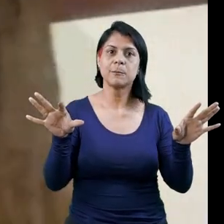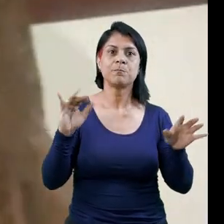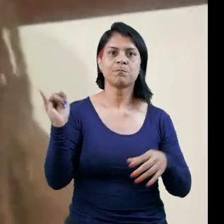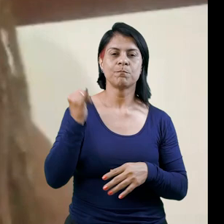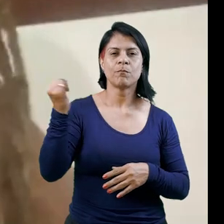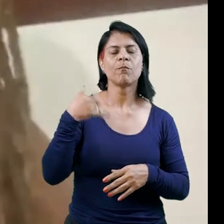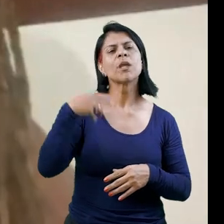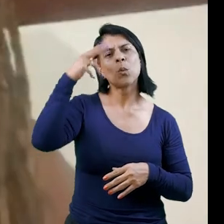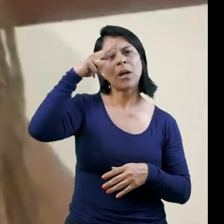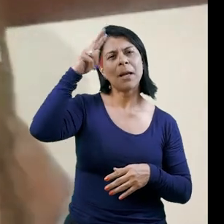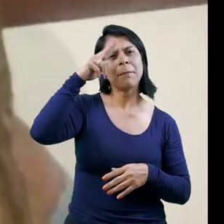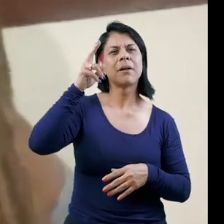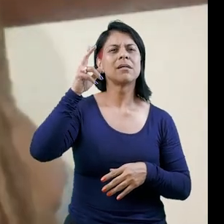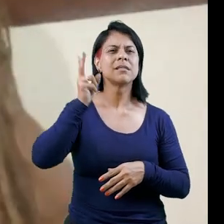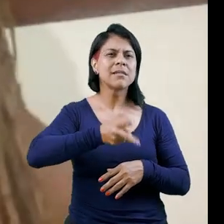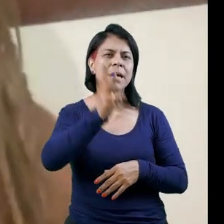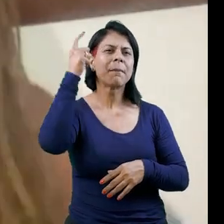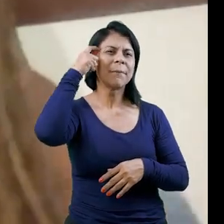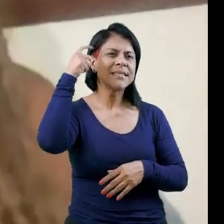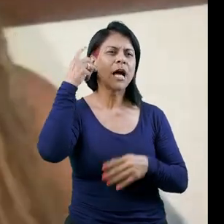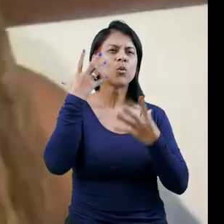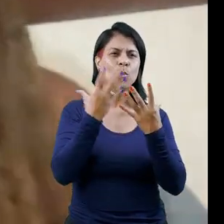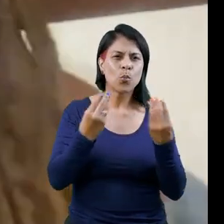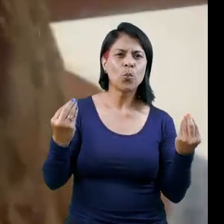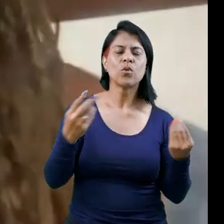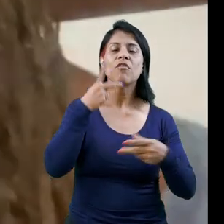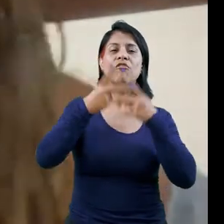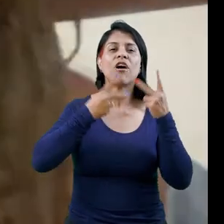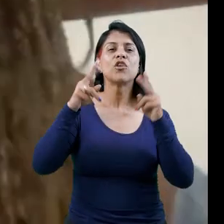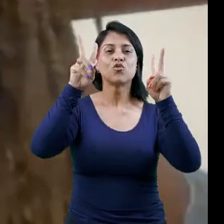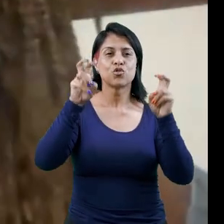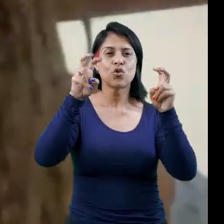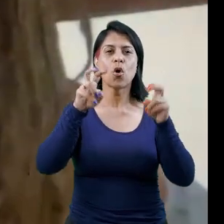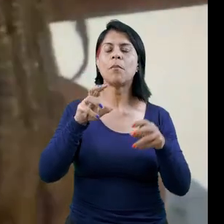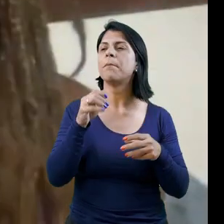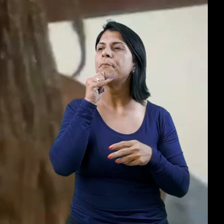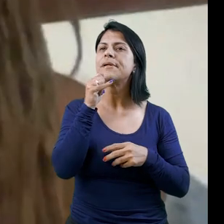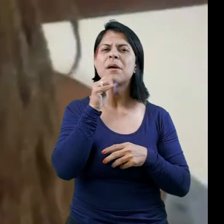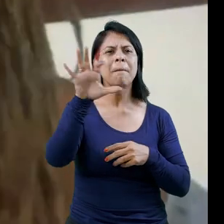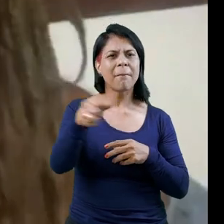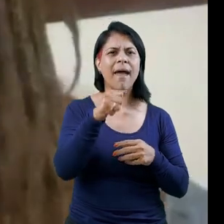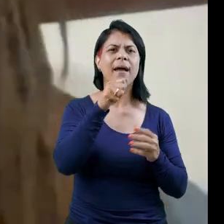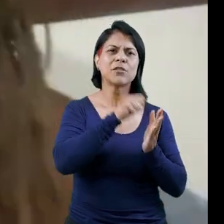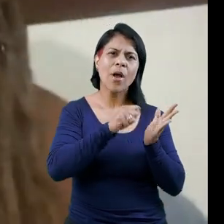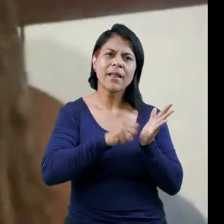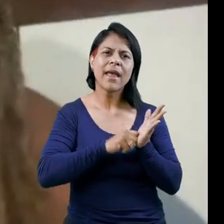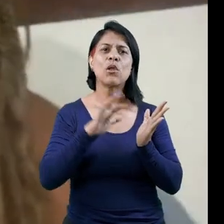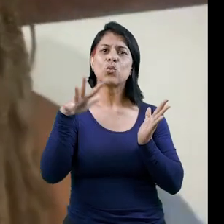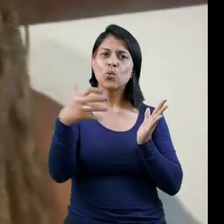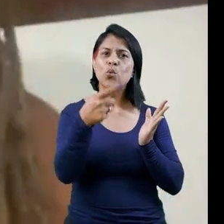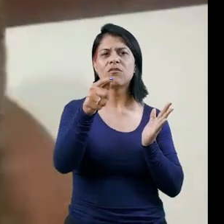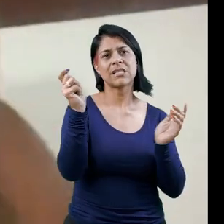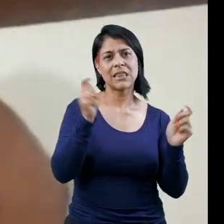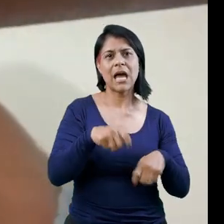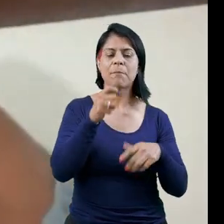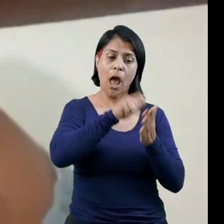tenho lembrado e pensado muito de uma música. Peguem seus cadernos, tudo que der para anotar, eu acho que é um bom exercício,